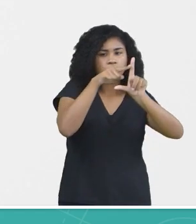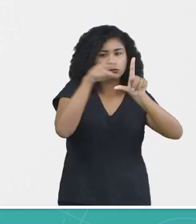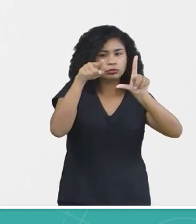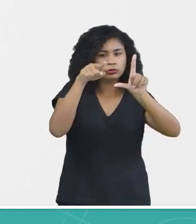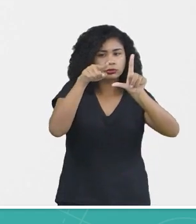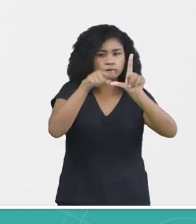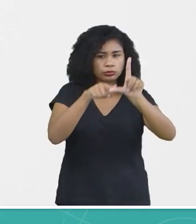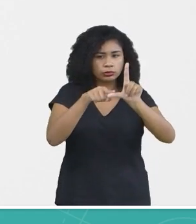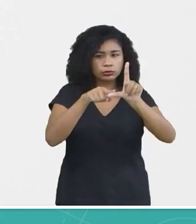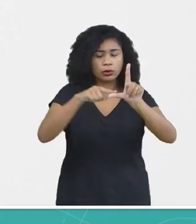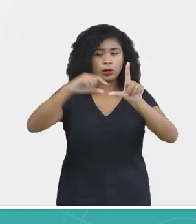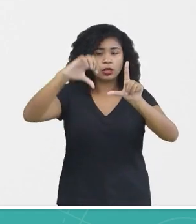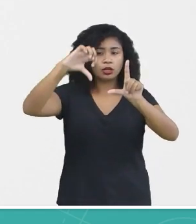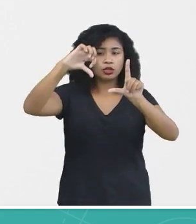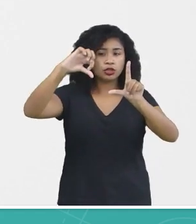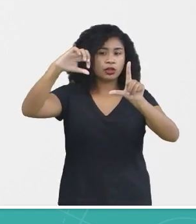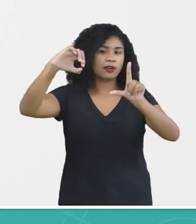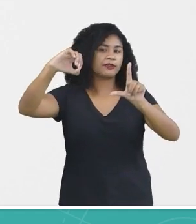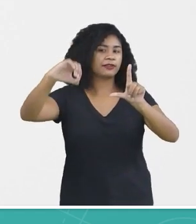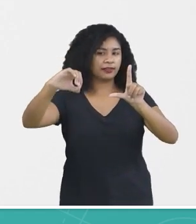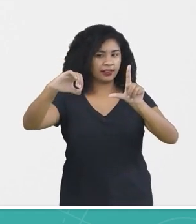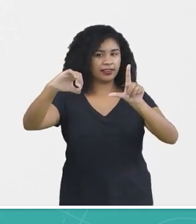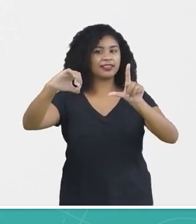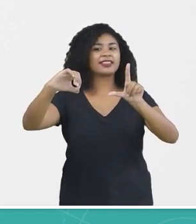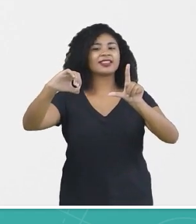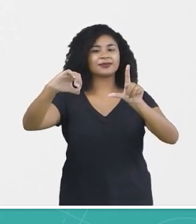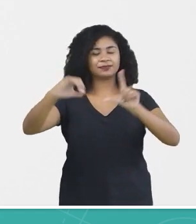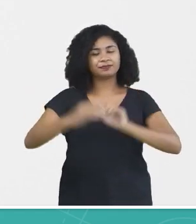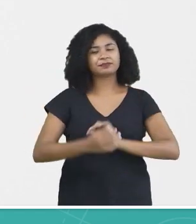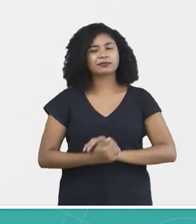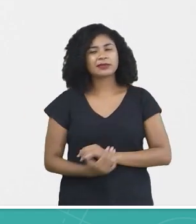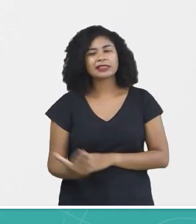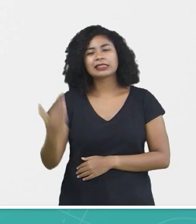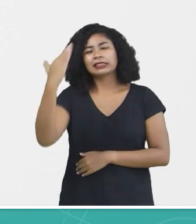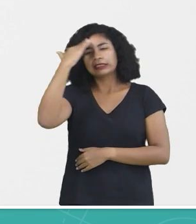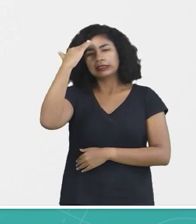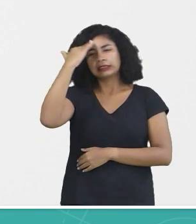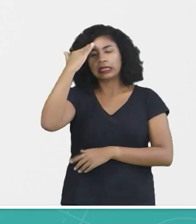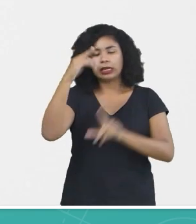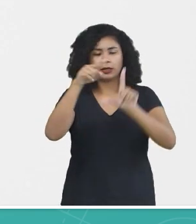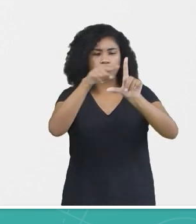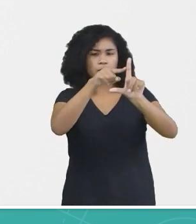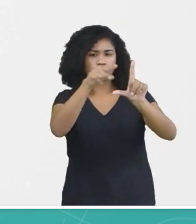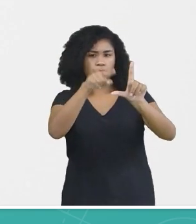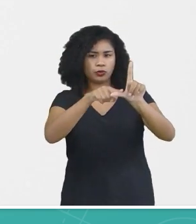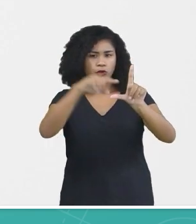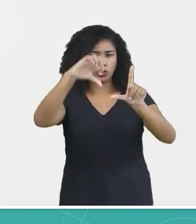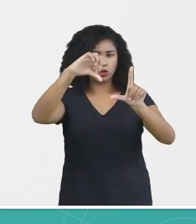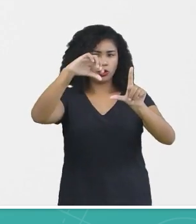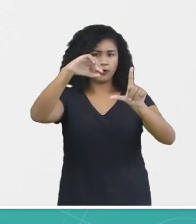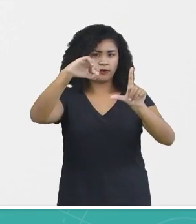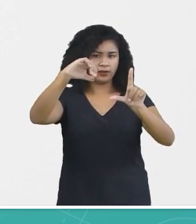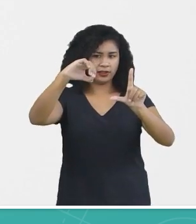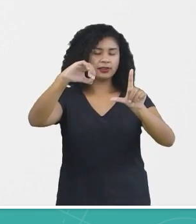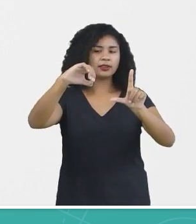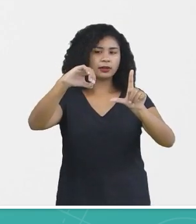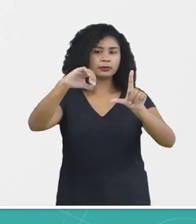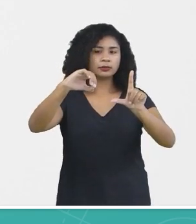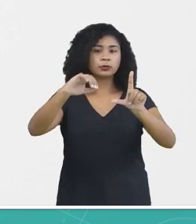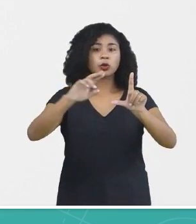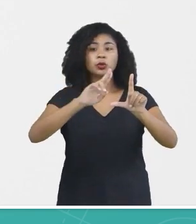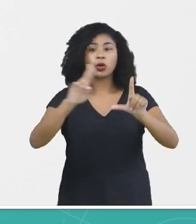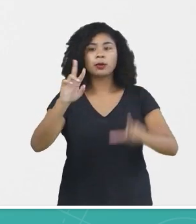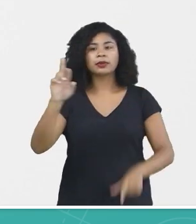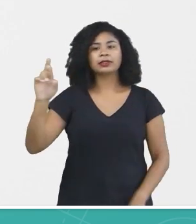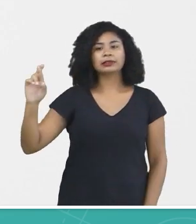Nós sabemos que este ângulo de 90 graus, ele é chamado de ângulo reto. Professor, e